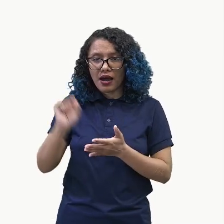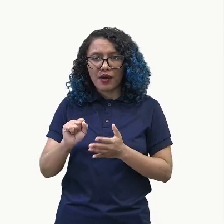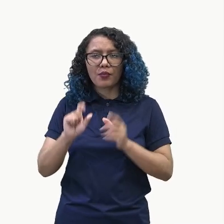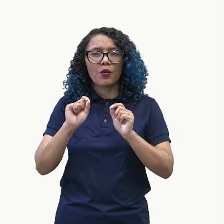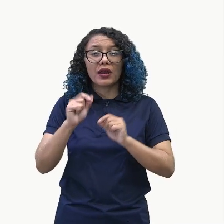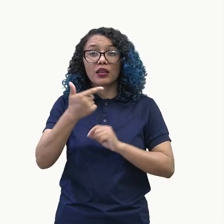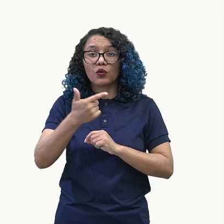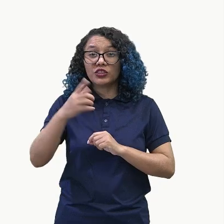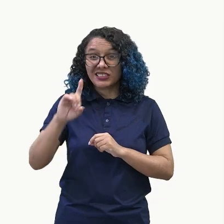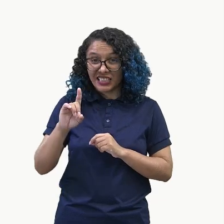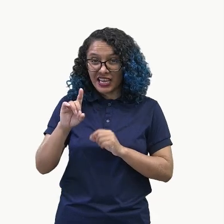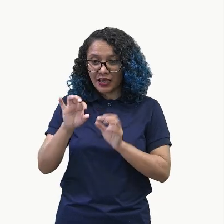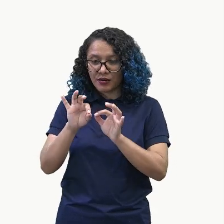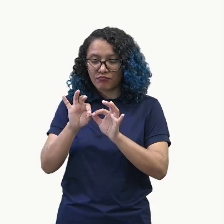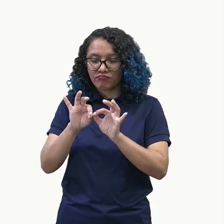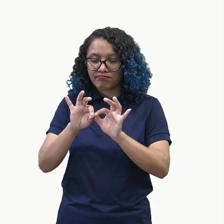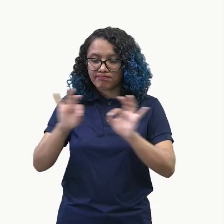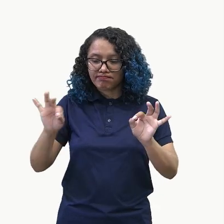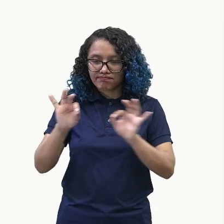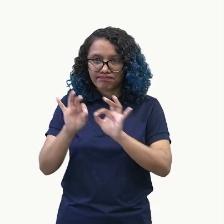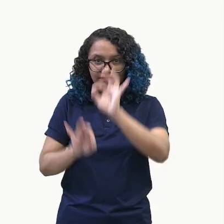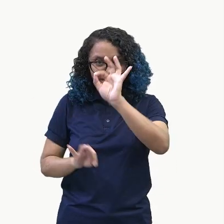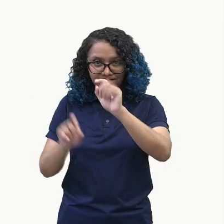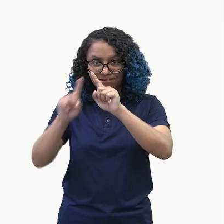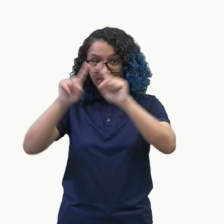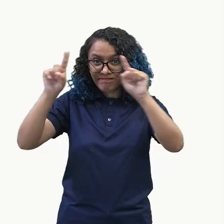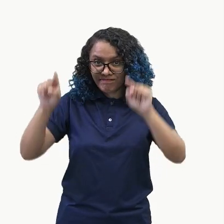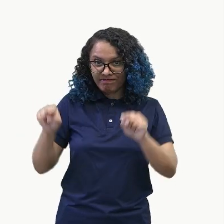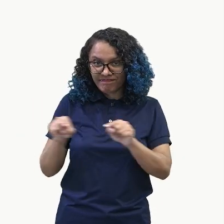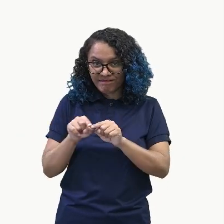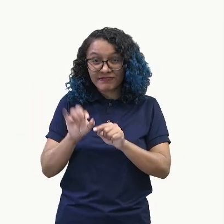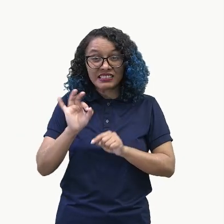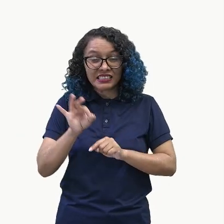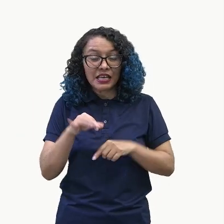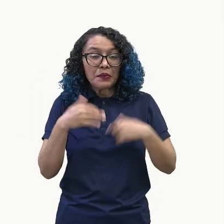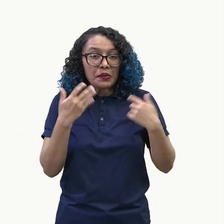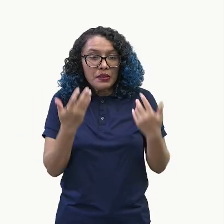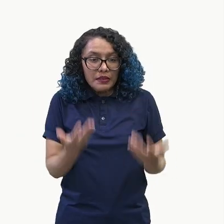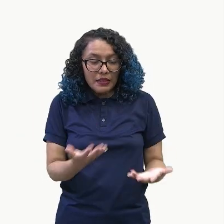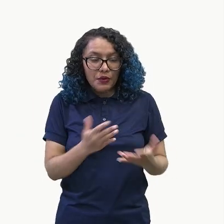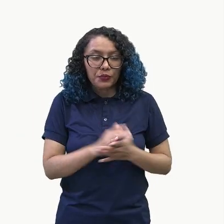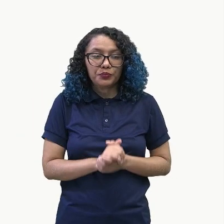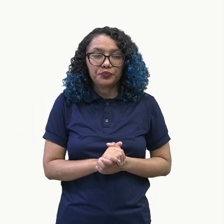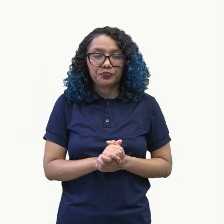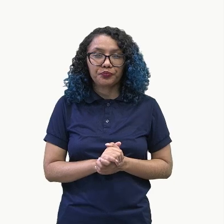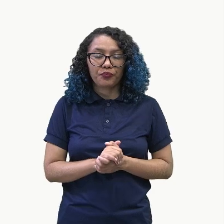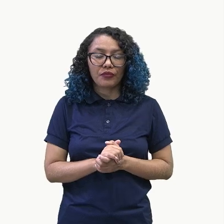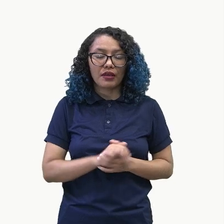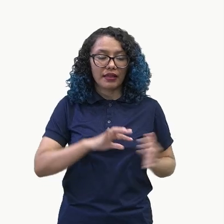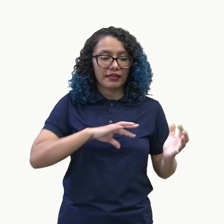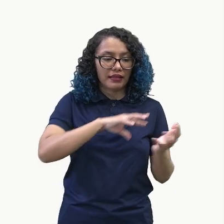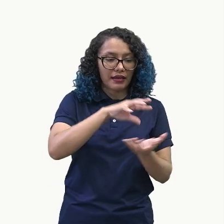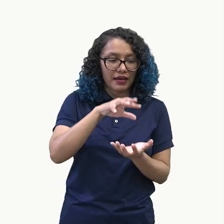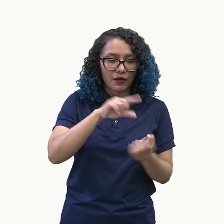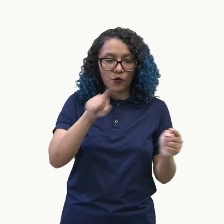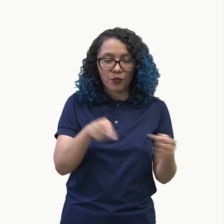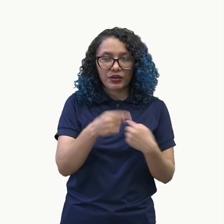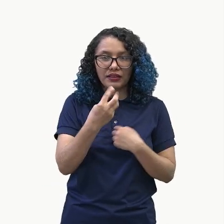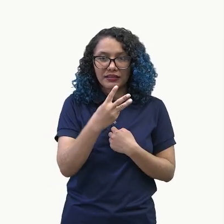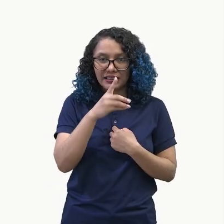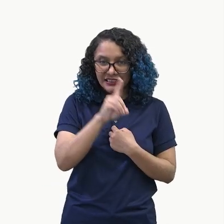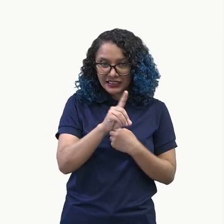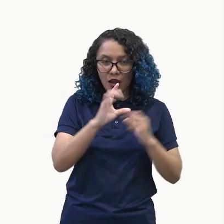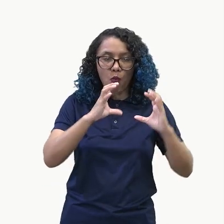bidimensional. E a Terra, como a gente vê ela no espaço, ela está num plano tridimensional e com formato de uma